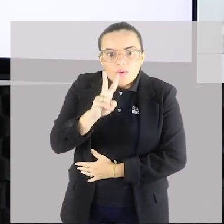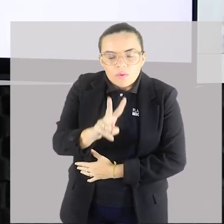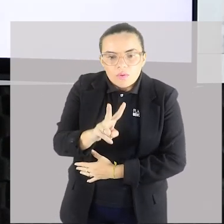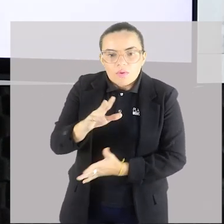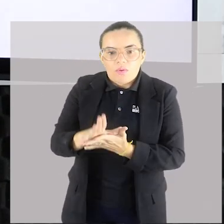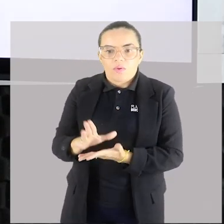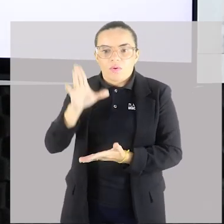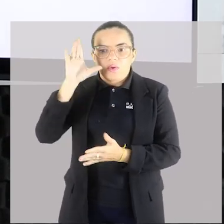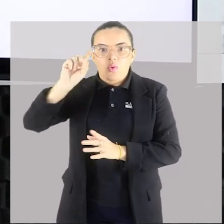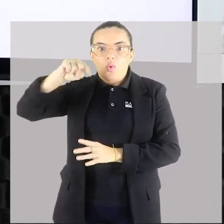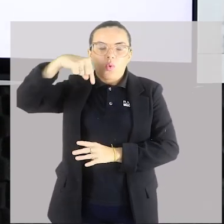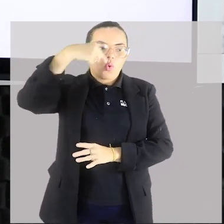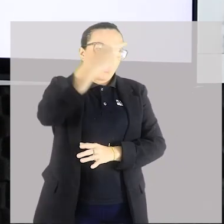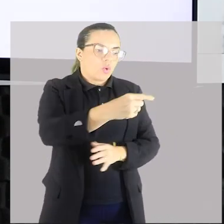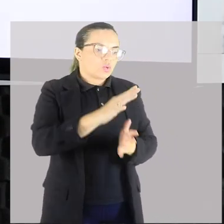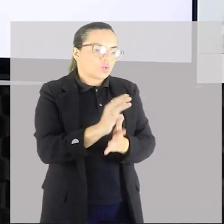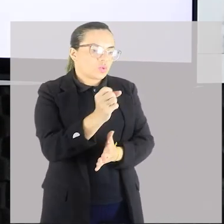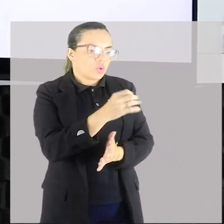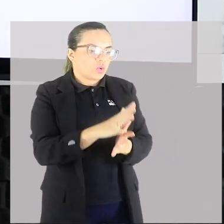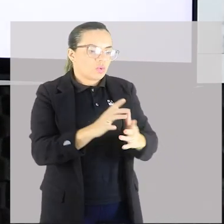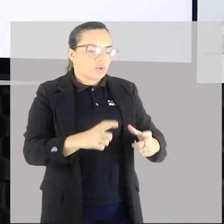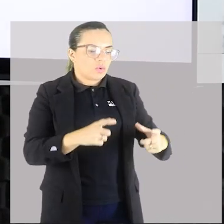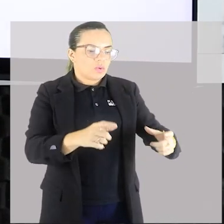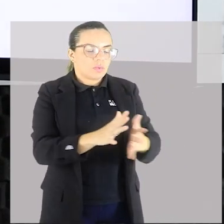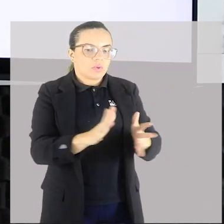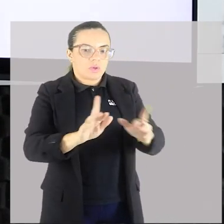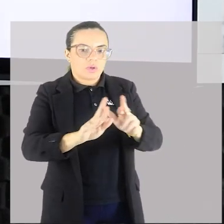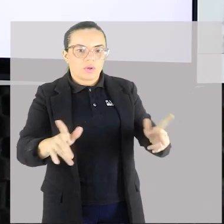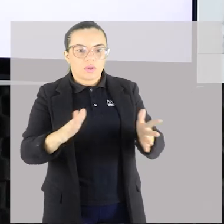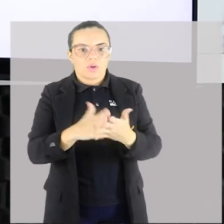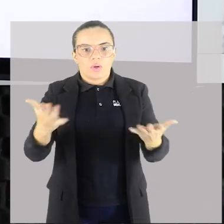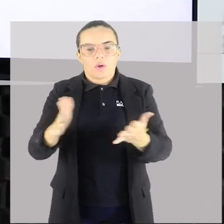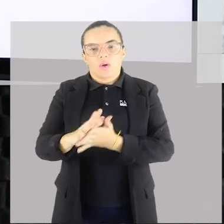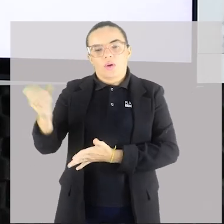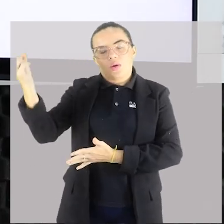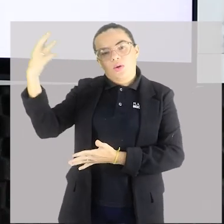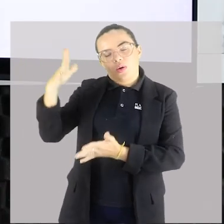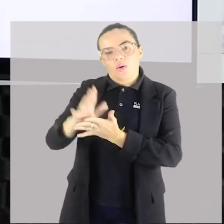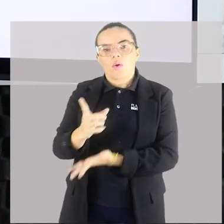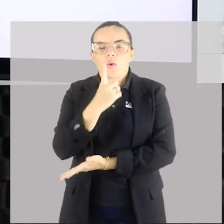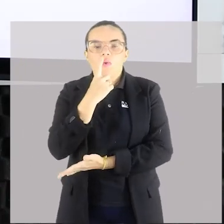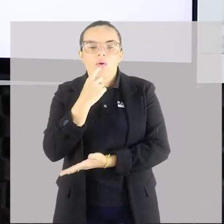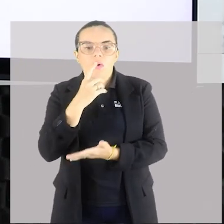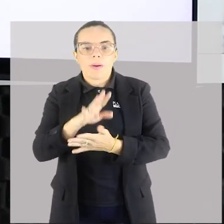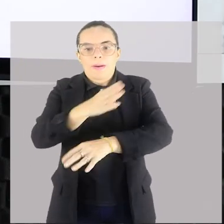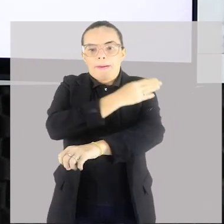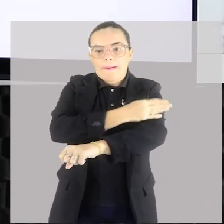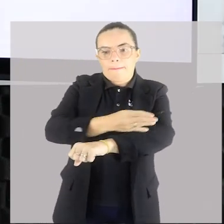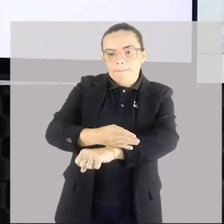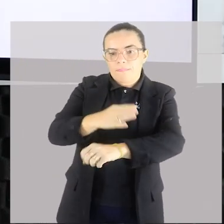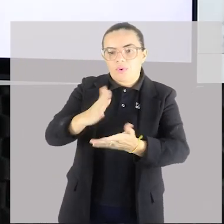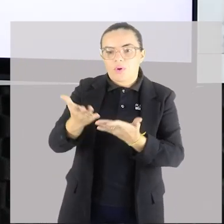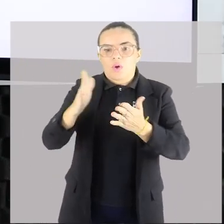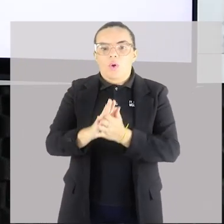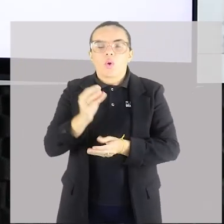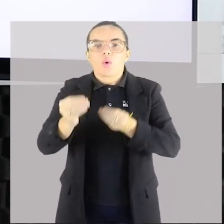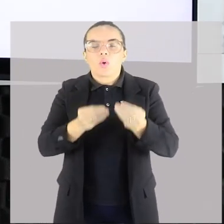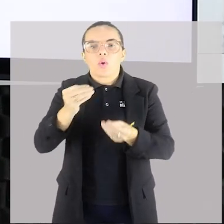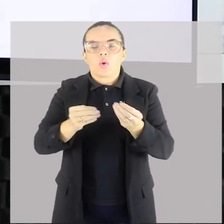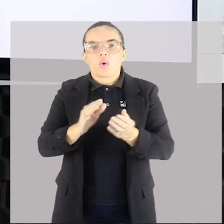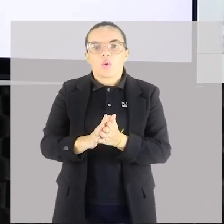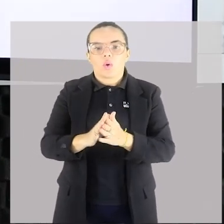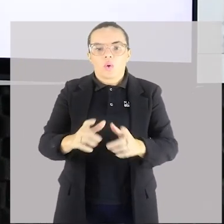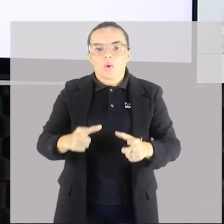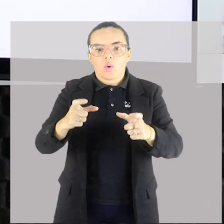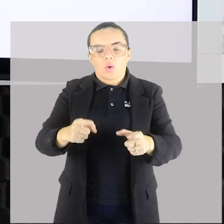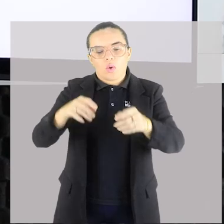no outro ambiente. Um espaço tem luzes vermelhas e brancas alinhadas ao alto, como um estacionamento de carros usados parece à